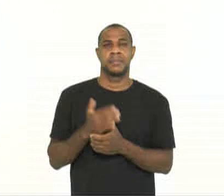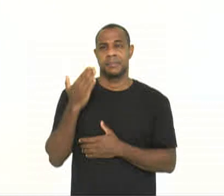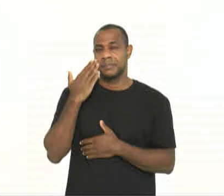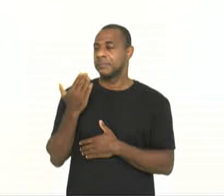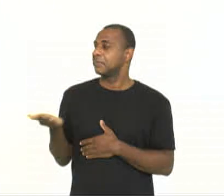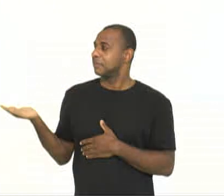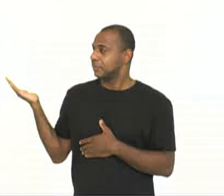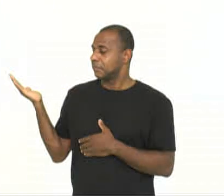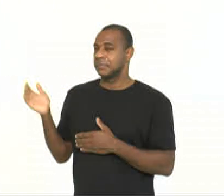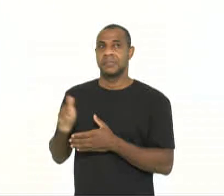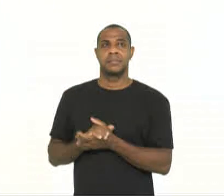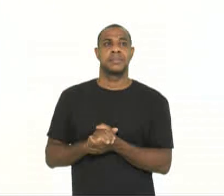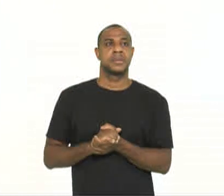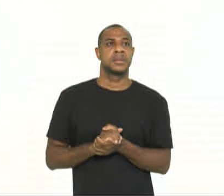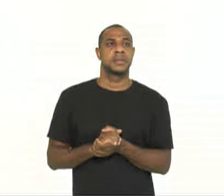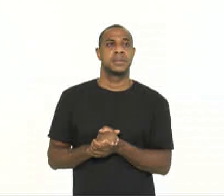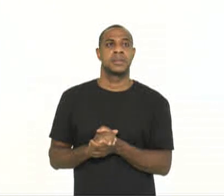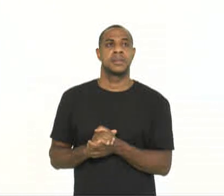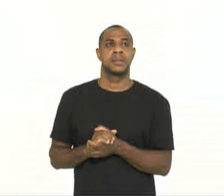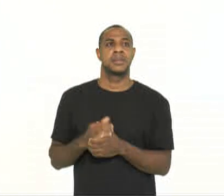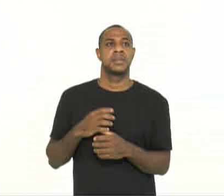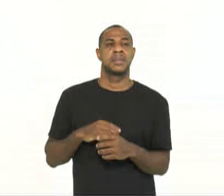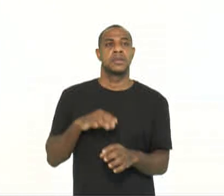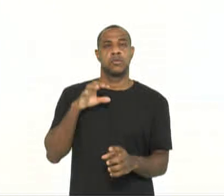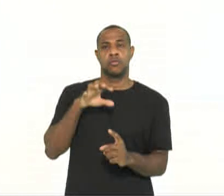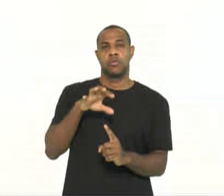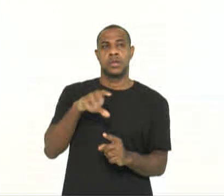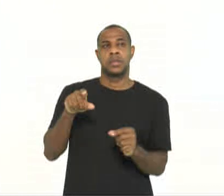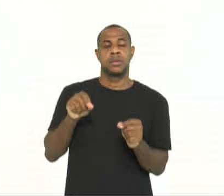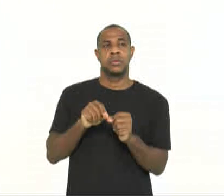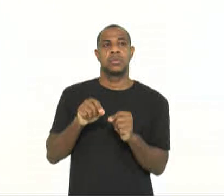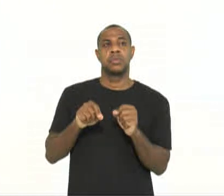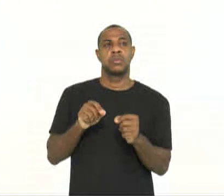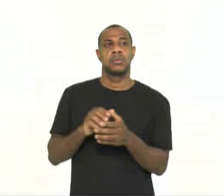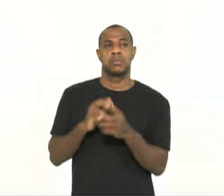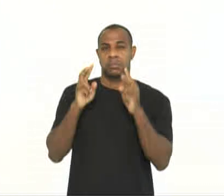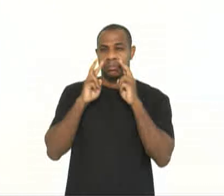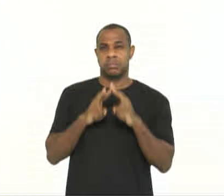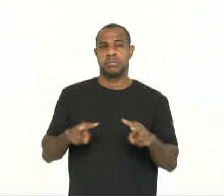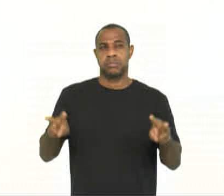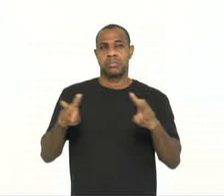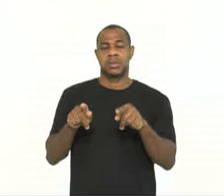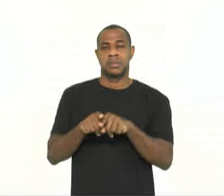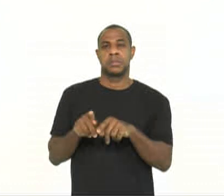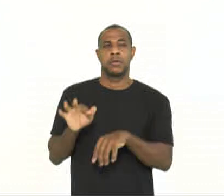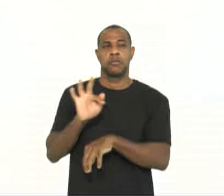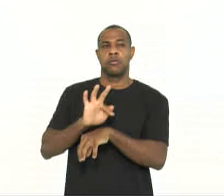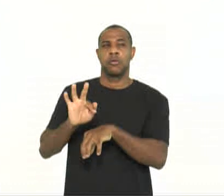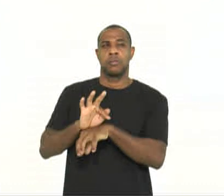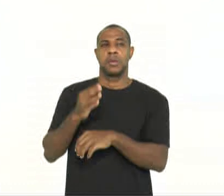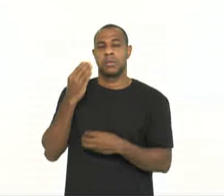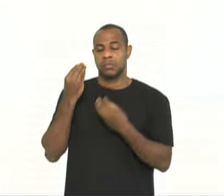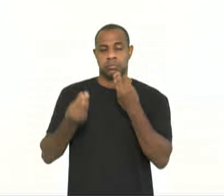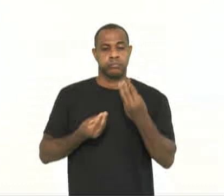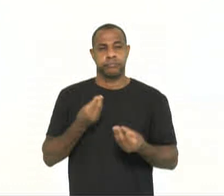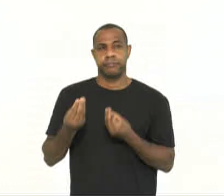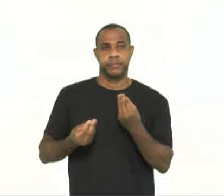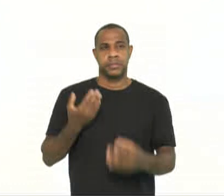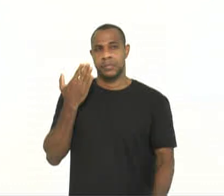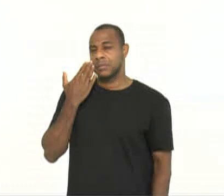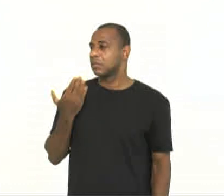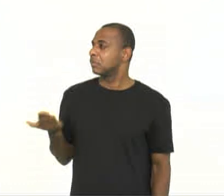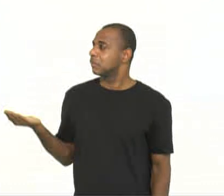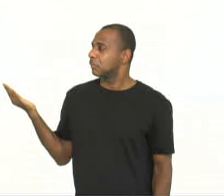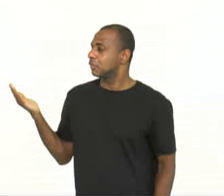também poeta. Influência poesia concreta, basicamente visual, ritmo e formal. Repetição de sons no sentido